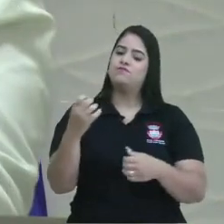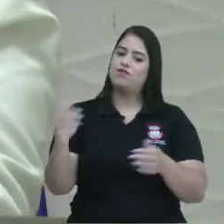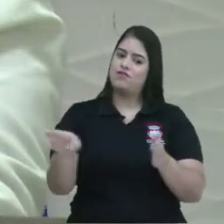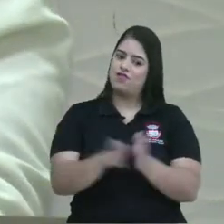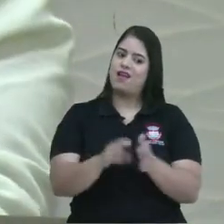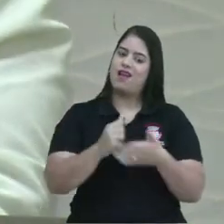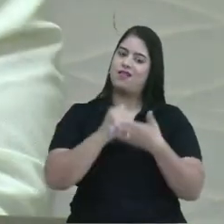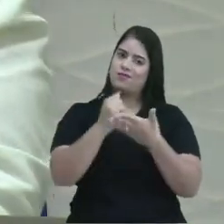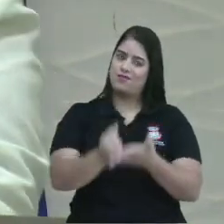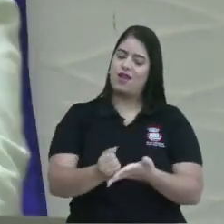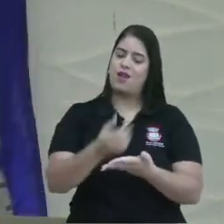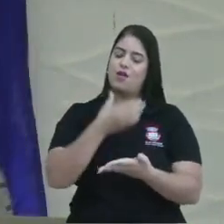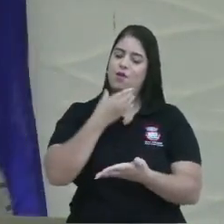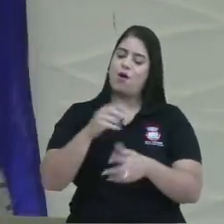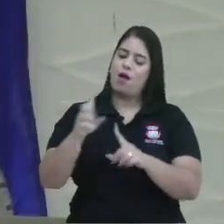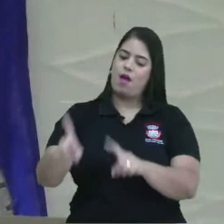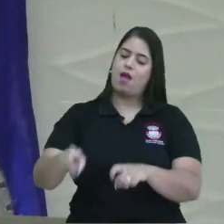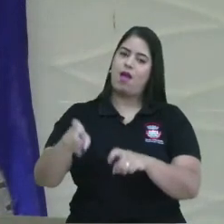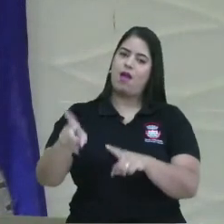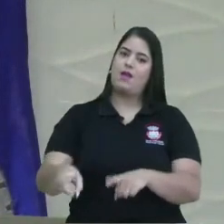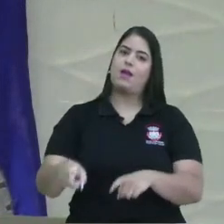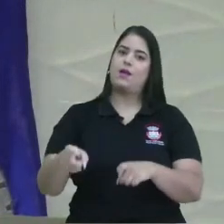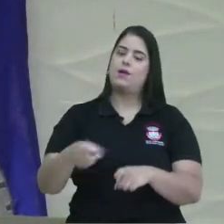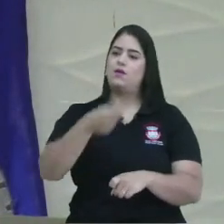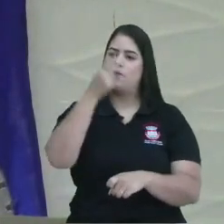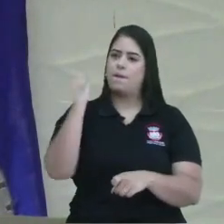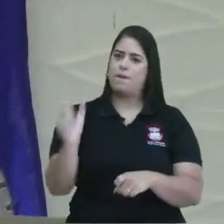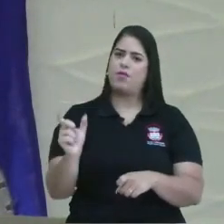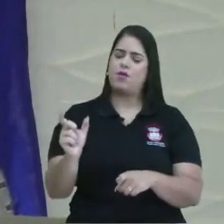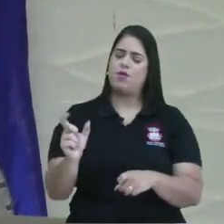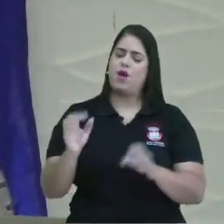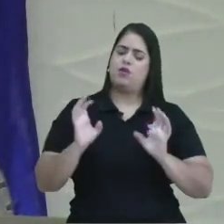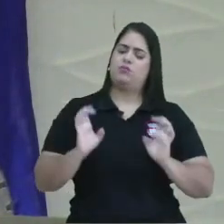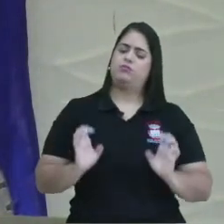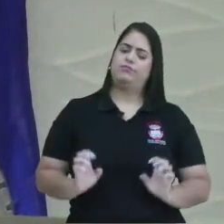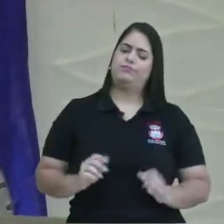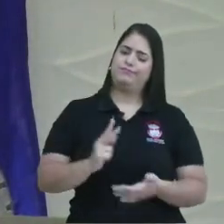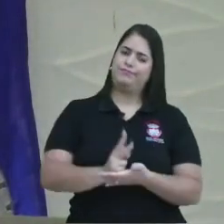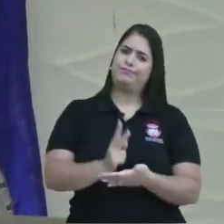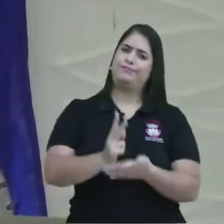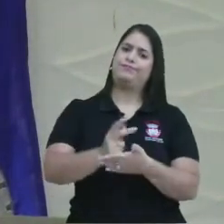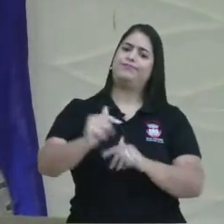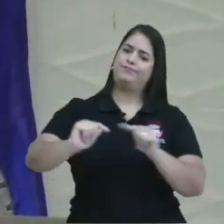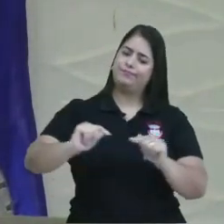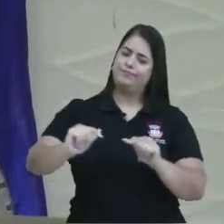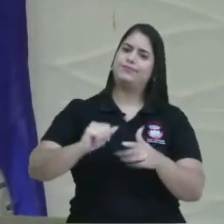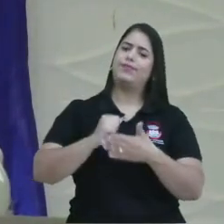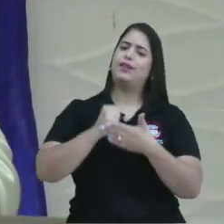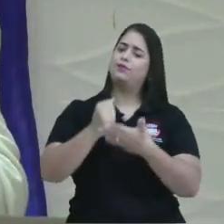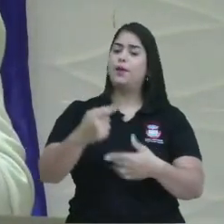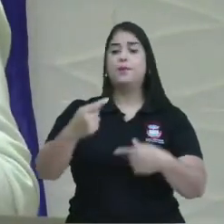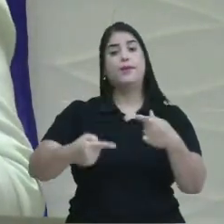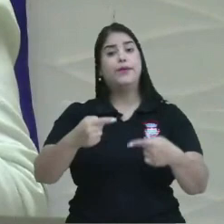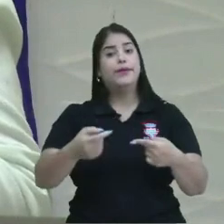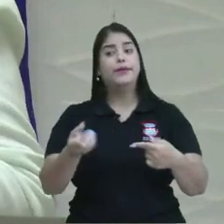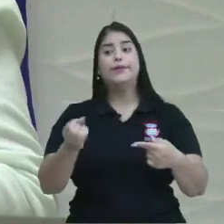apoio ao nosso homem do campo. Uma pessoa que nunca se cansou de ajudar, sem ser político.